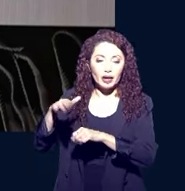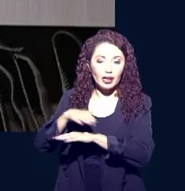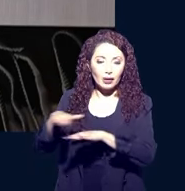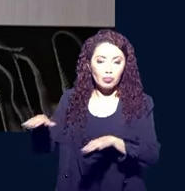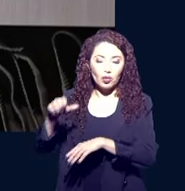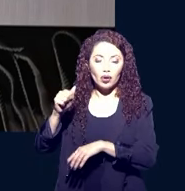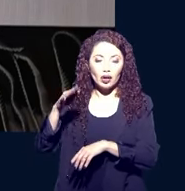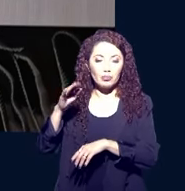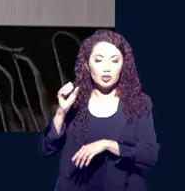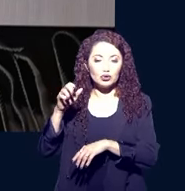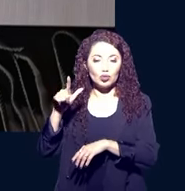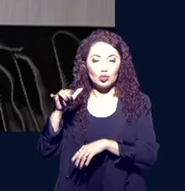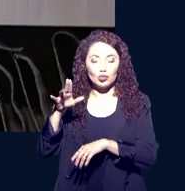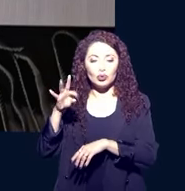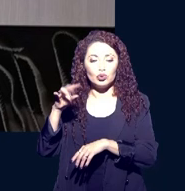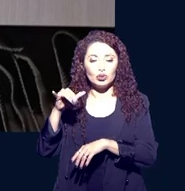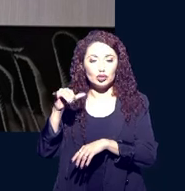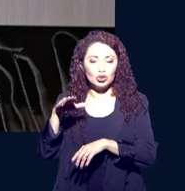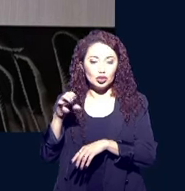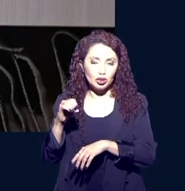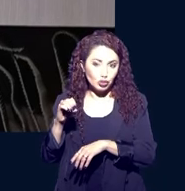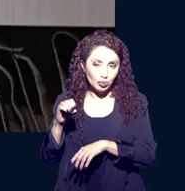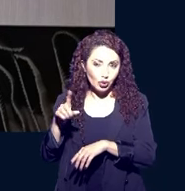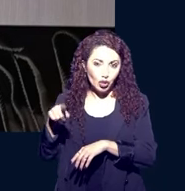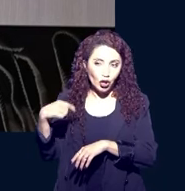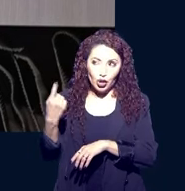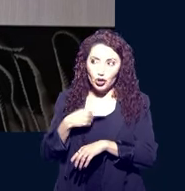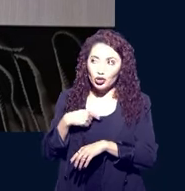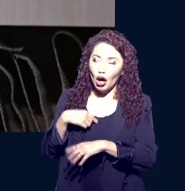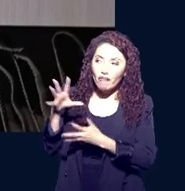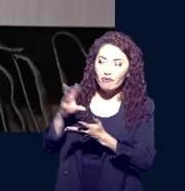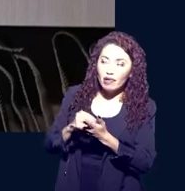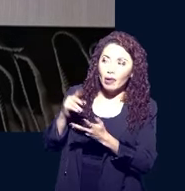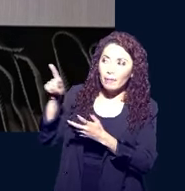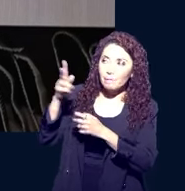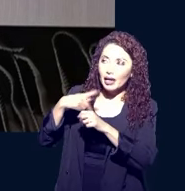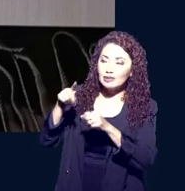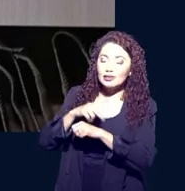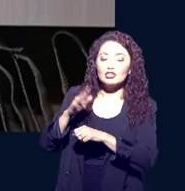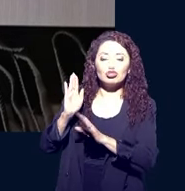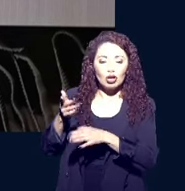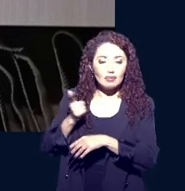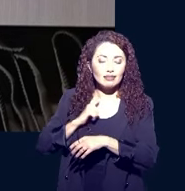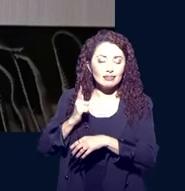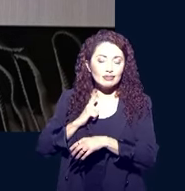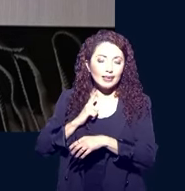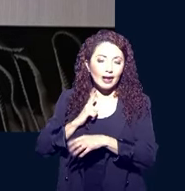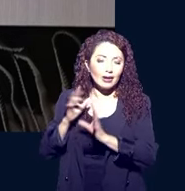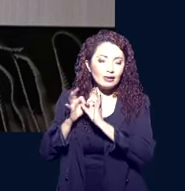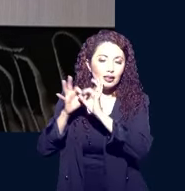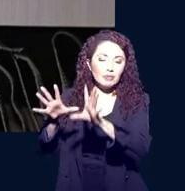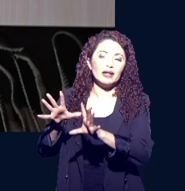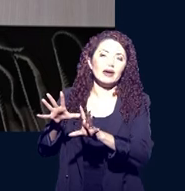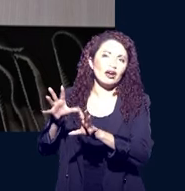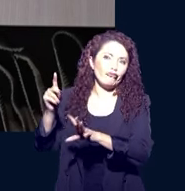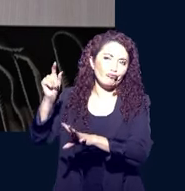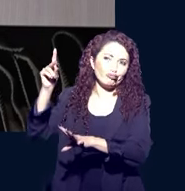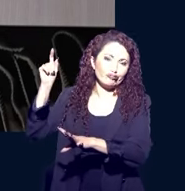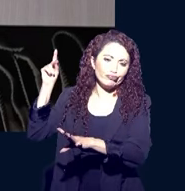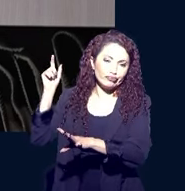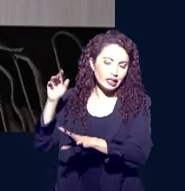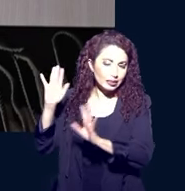anglo-saxã que tinha uma Carta Magna desde 1215 pois com aquela infraestrutura que eu descrevi e esta